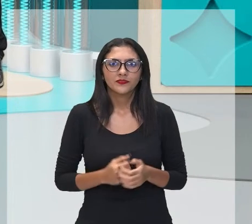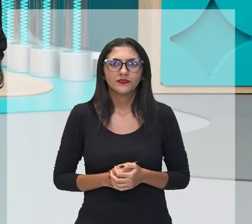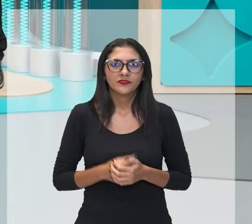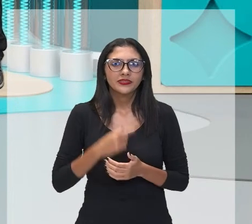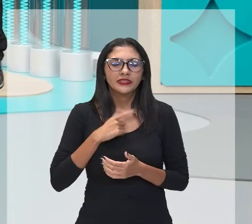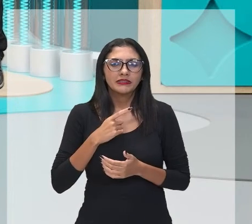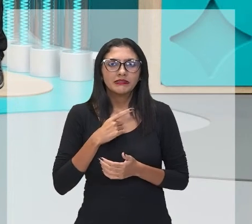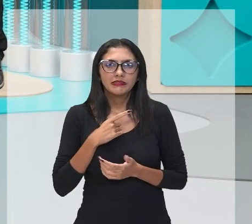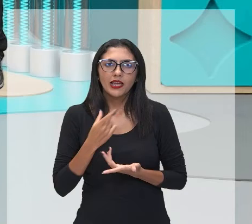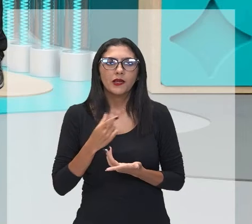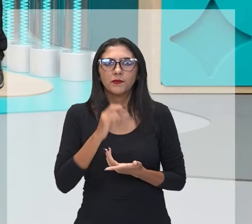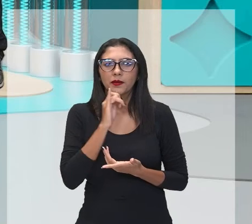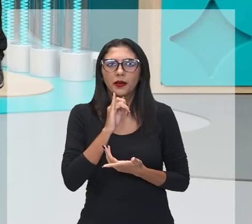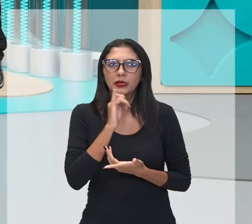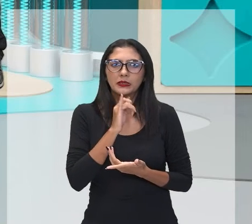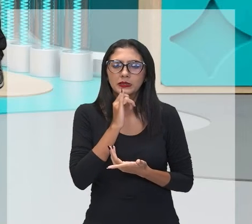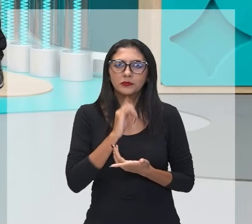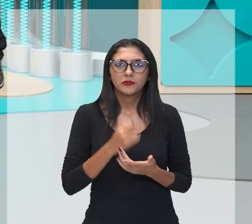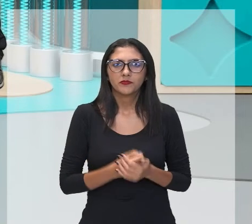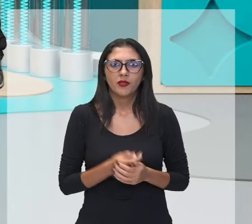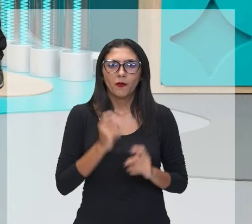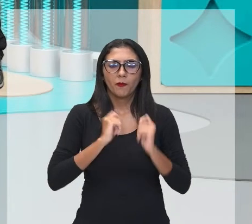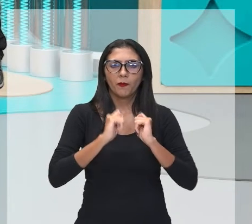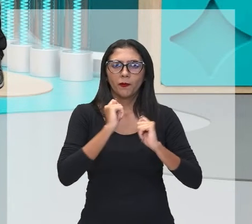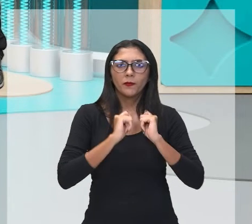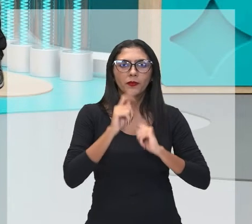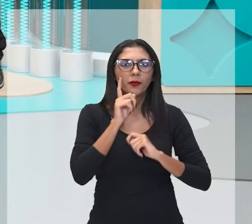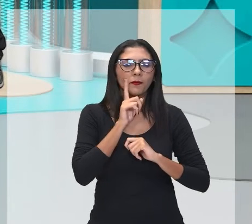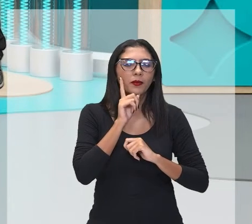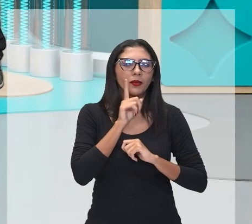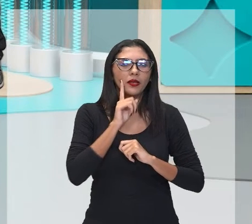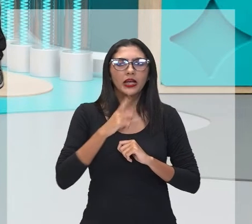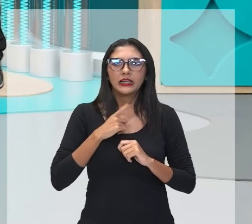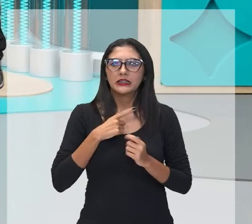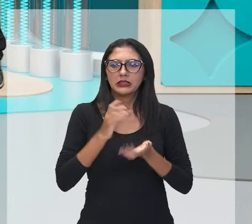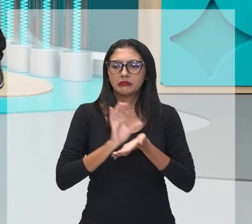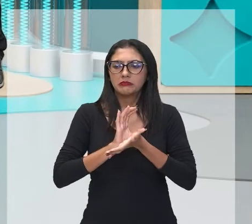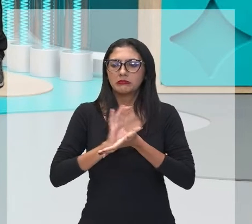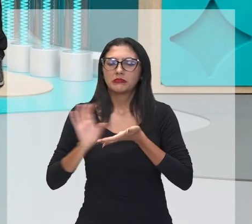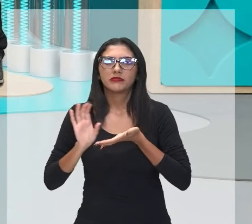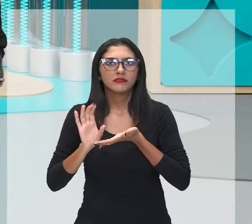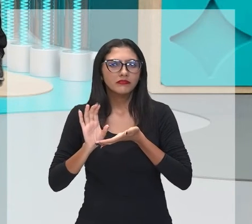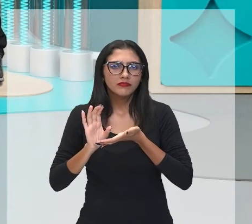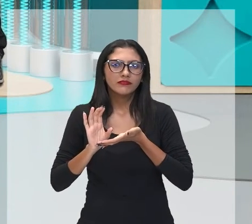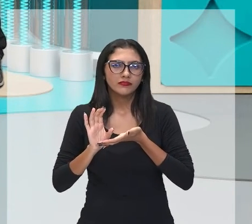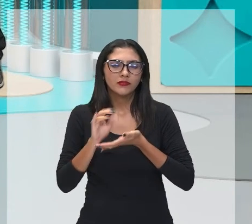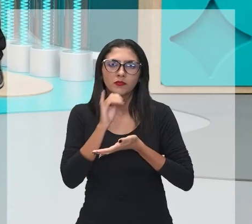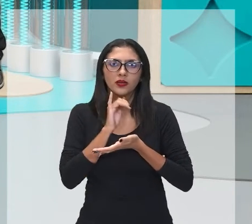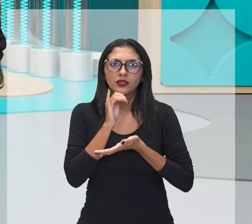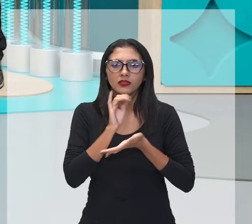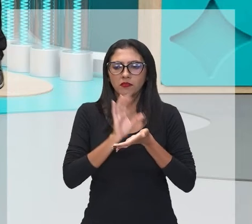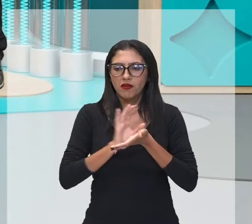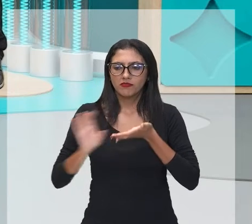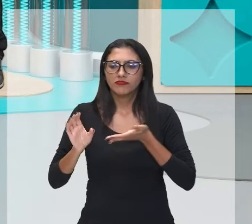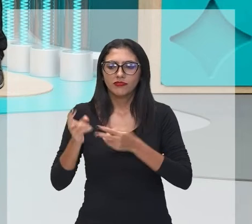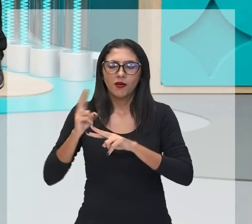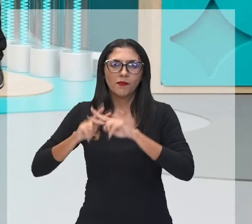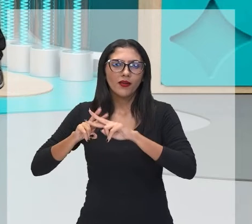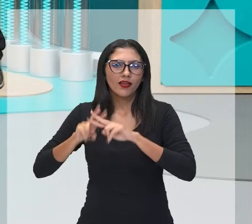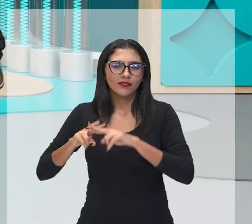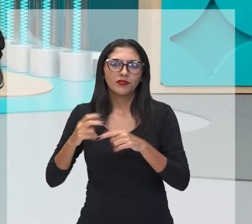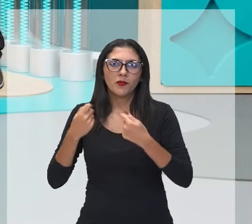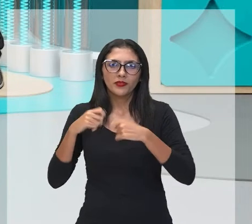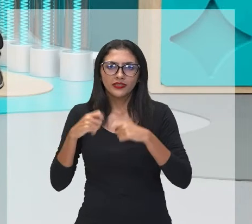para a sociedade americana. Então, prender menores acabou aí elevando, foi as despesas com